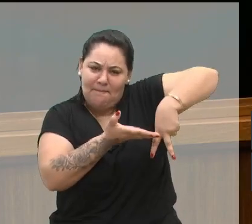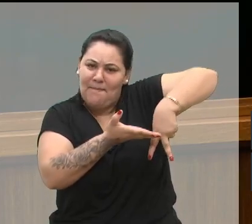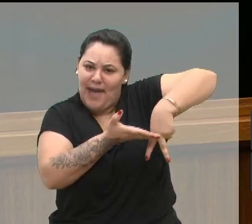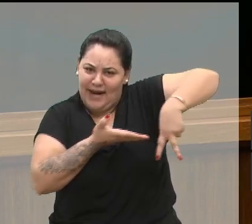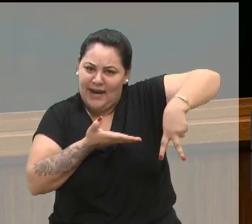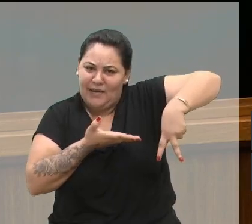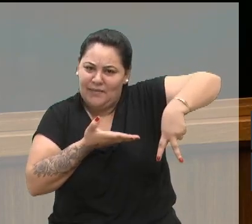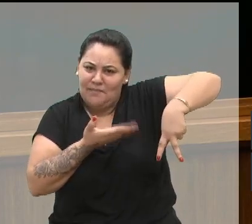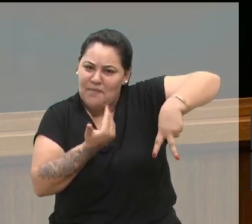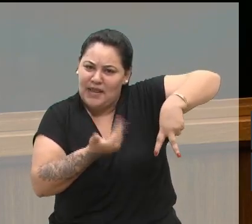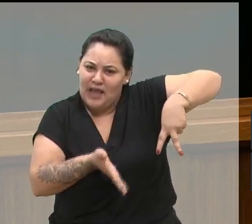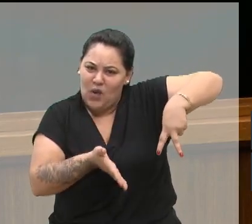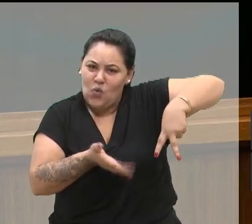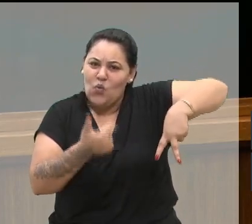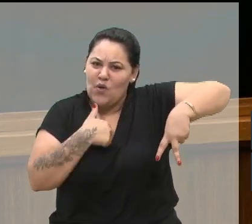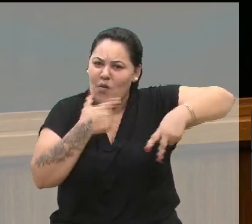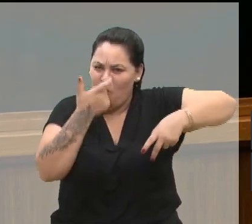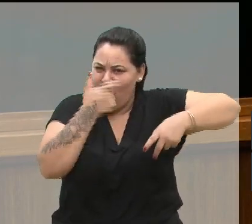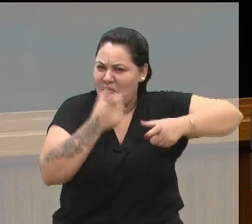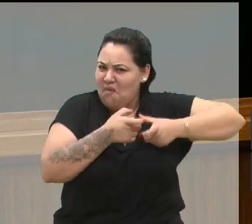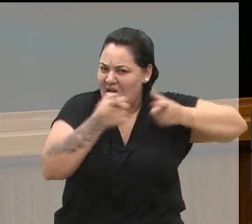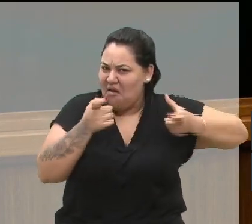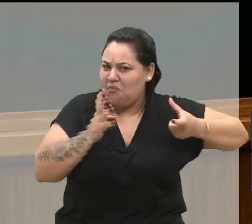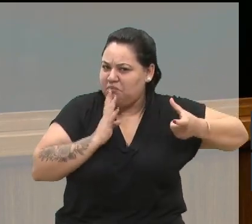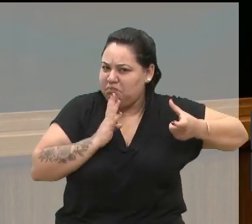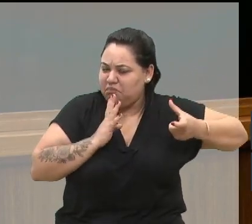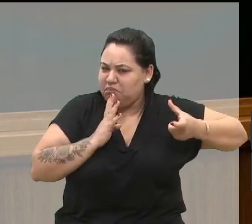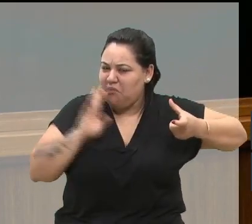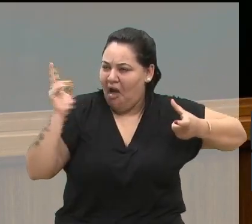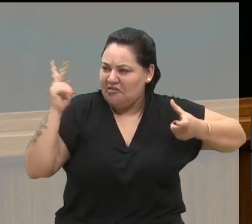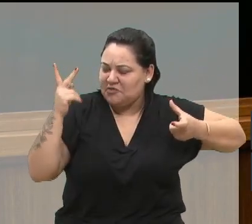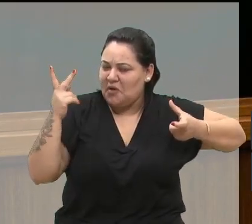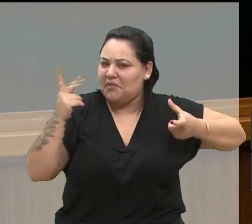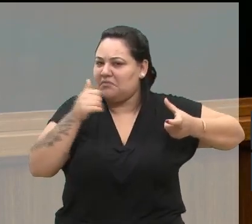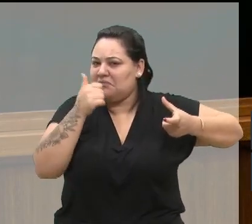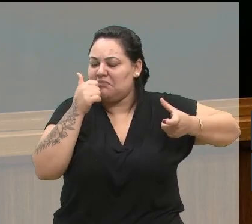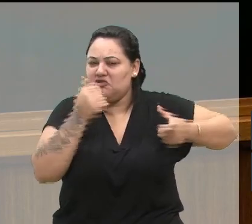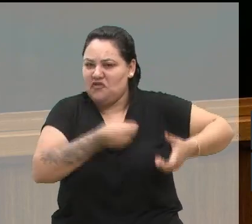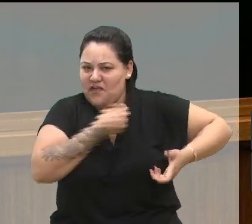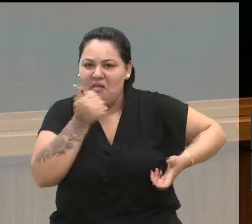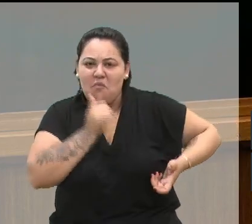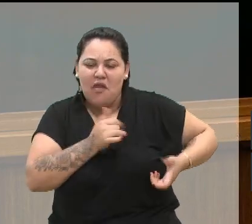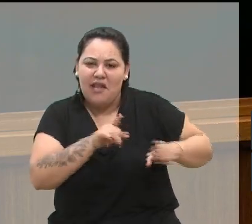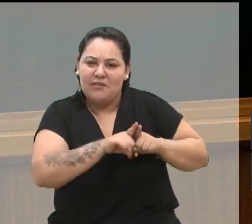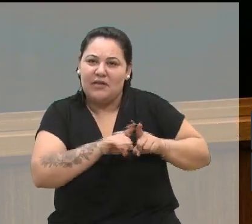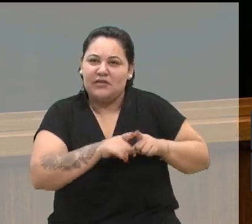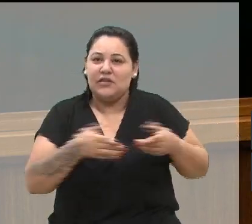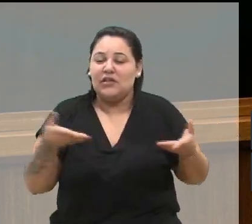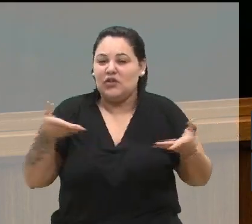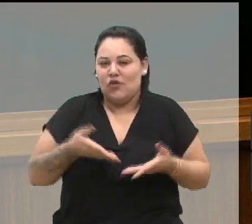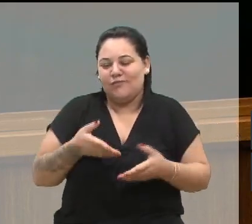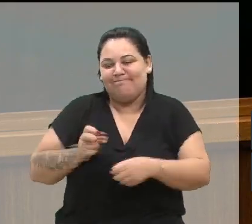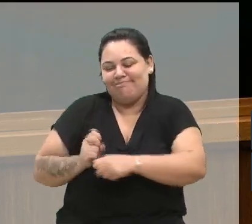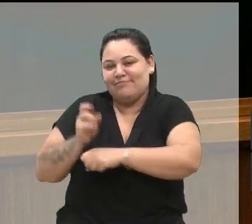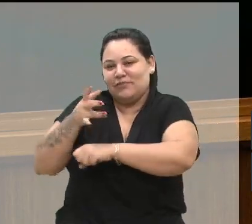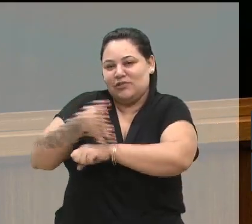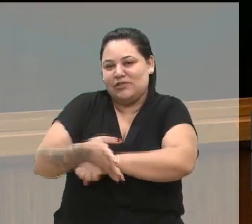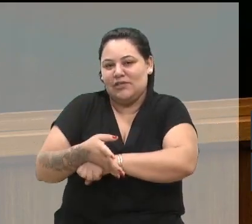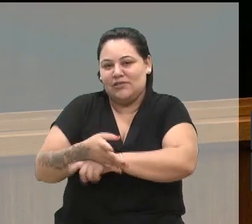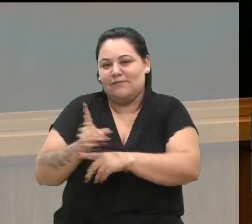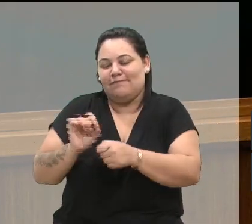a oportunidade de conhecer a história da Odila. E hoje, essa madrugada, né, fez